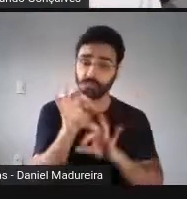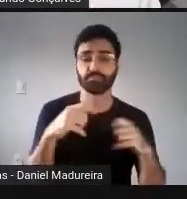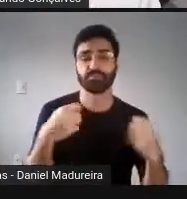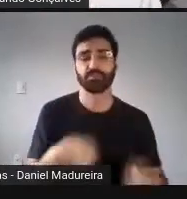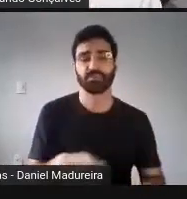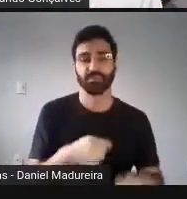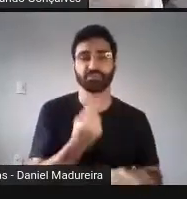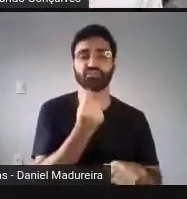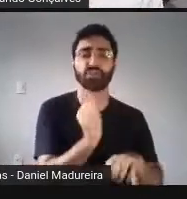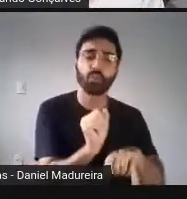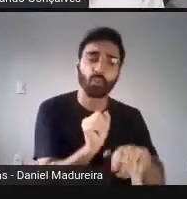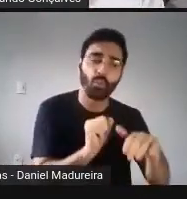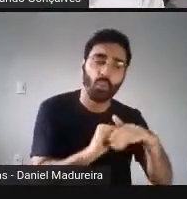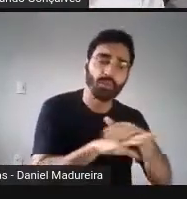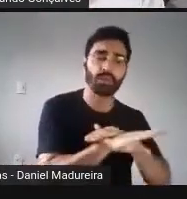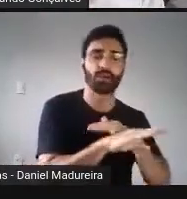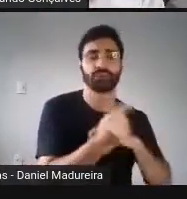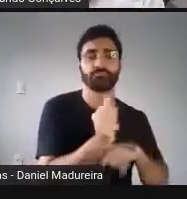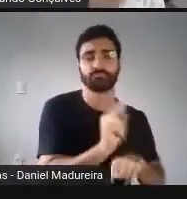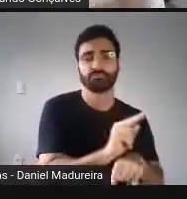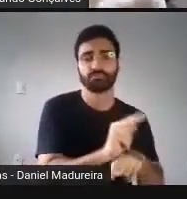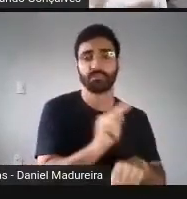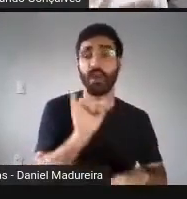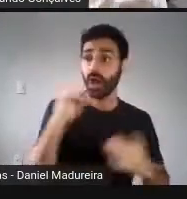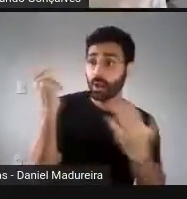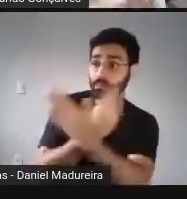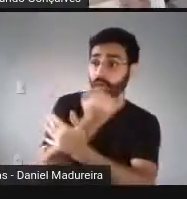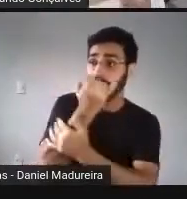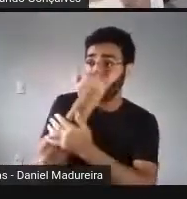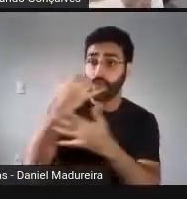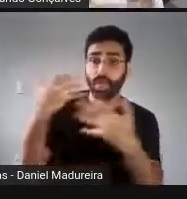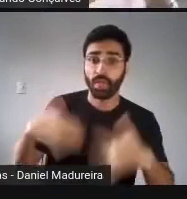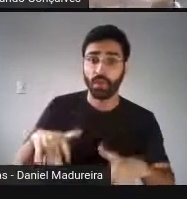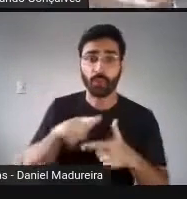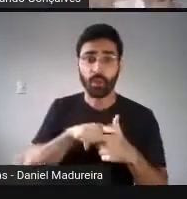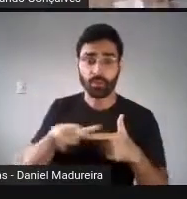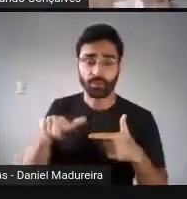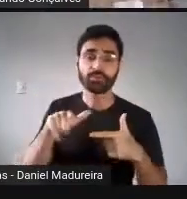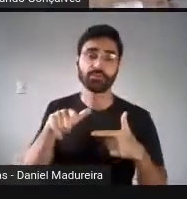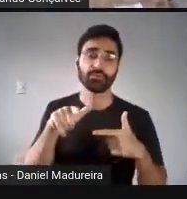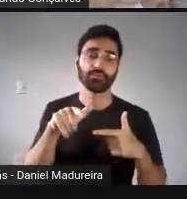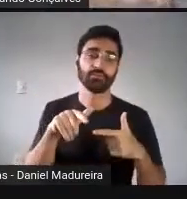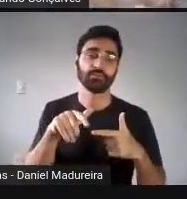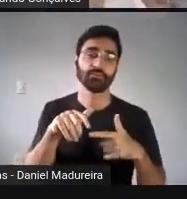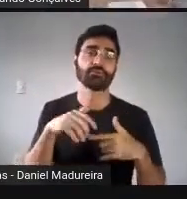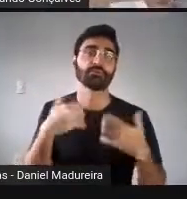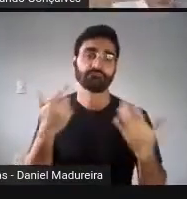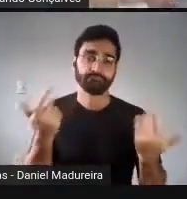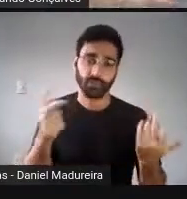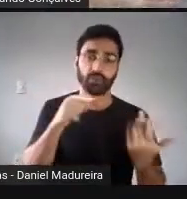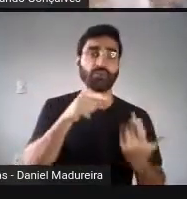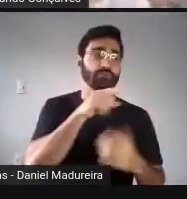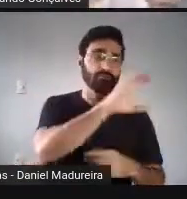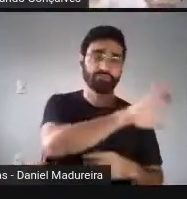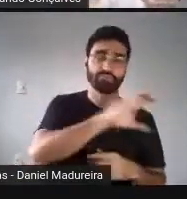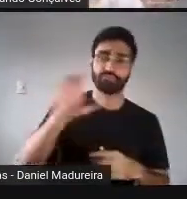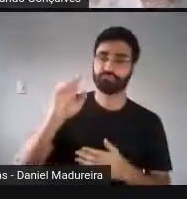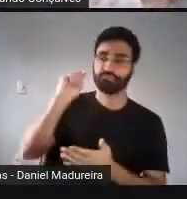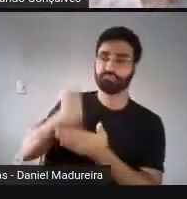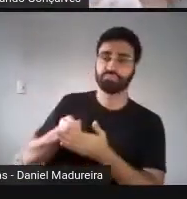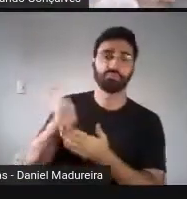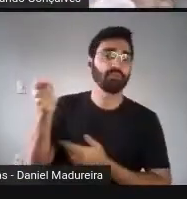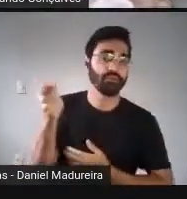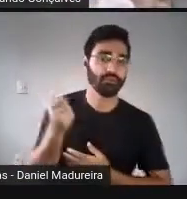que é essa reserva de emergência? São os imprevistos que vão, na verdade, é a reserva que eu preciso para eu complementar,